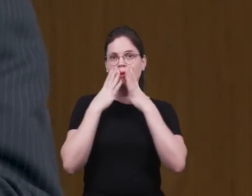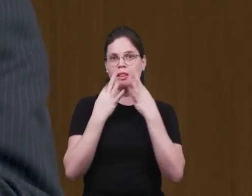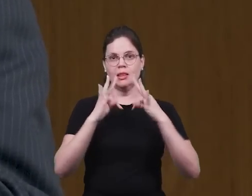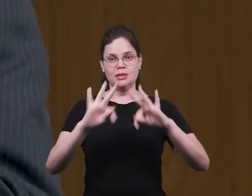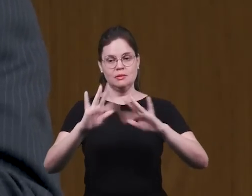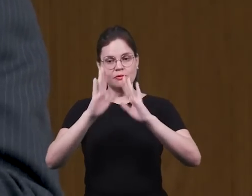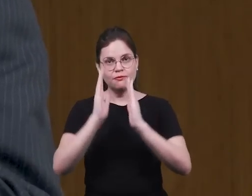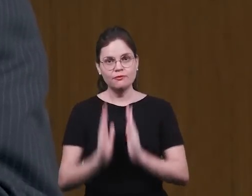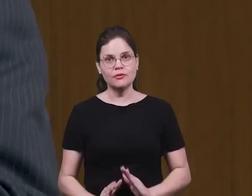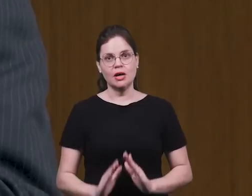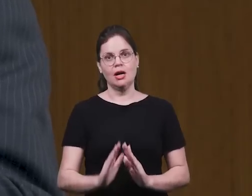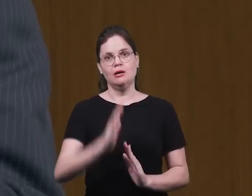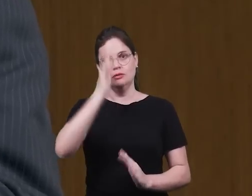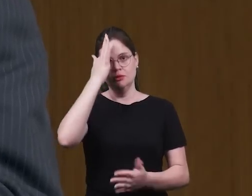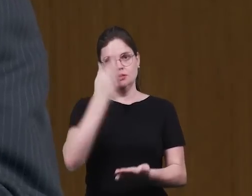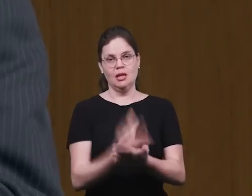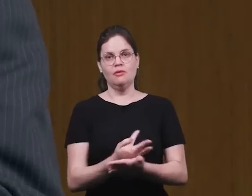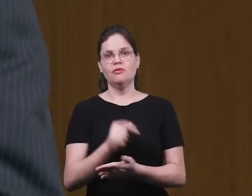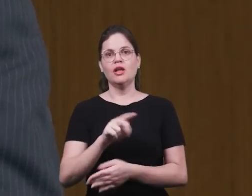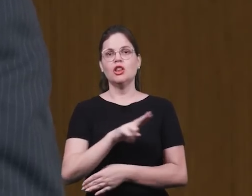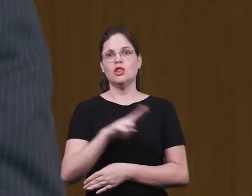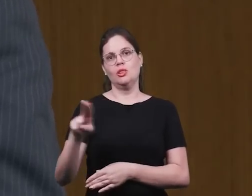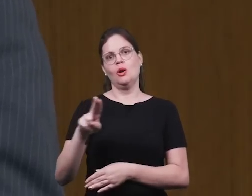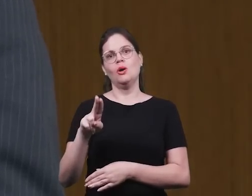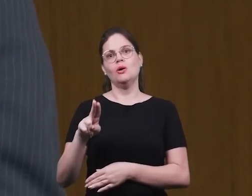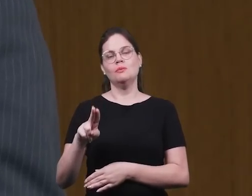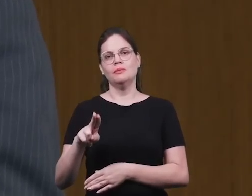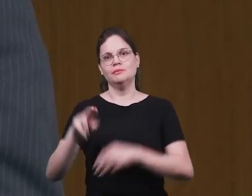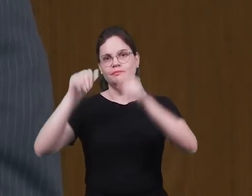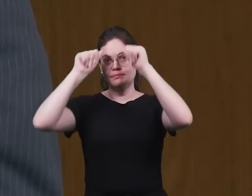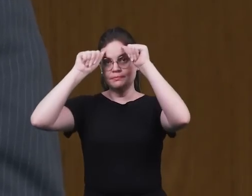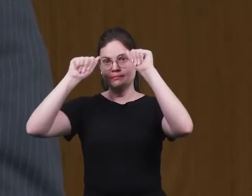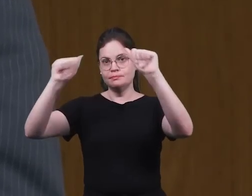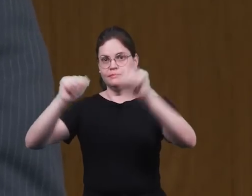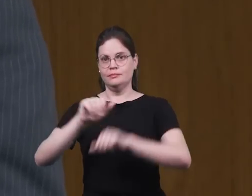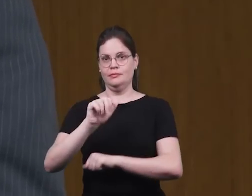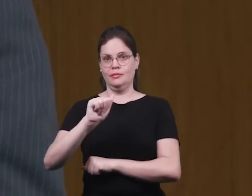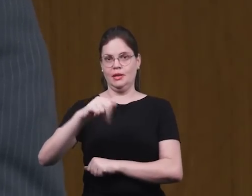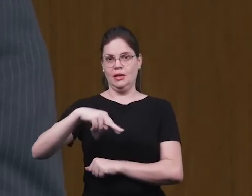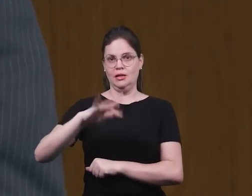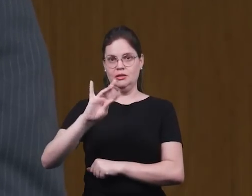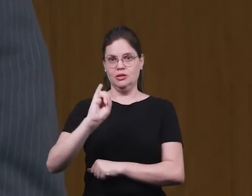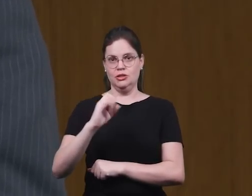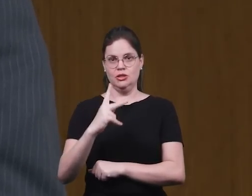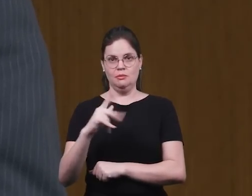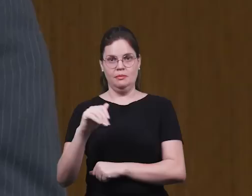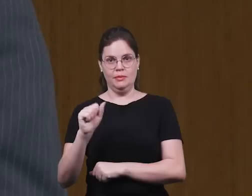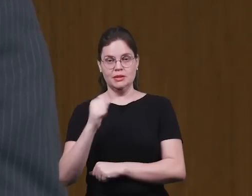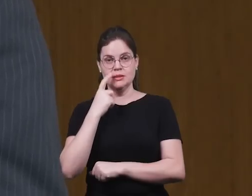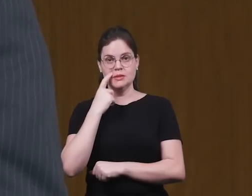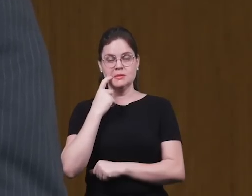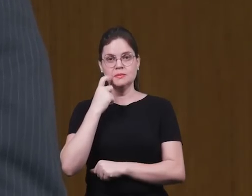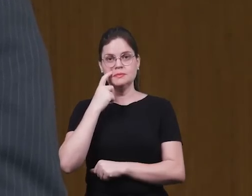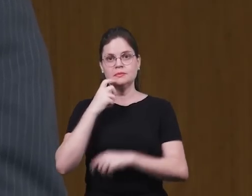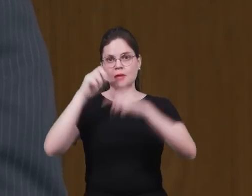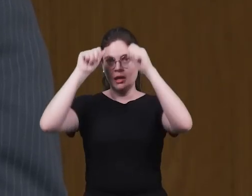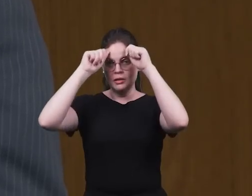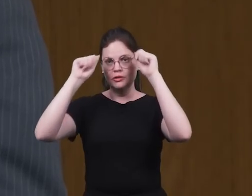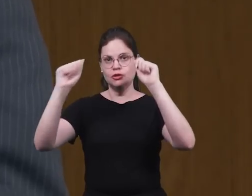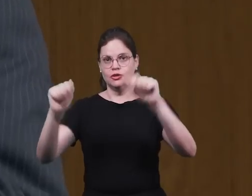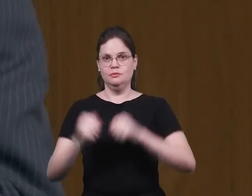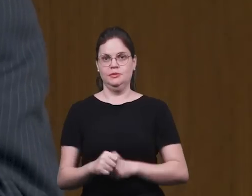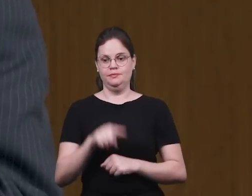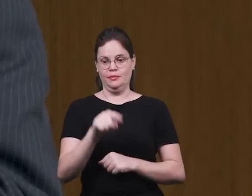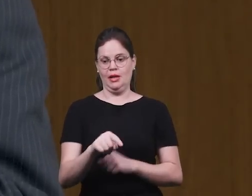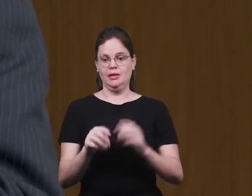fiel testemunha, né? Morreu ali, que era Antipas. Aí houve então uma transição de Pérgamo para Tiatira.